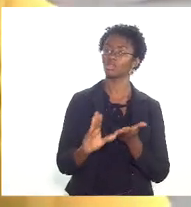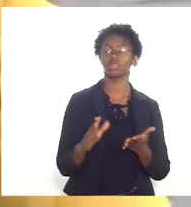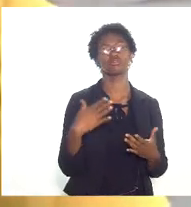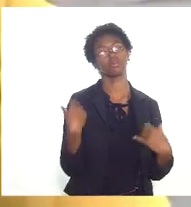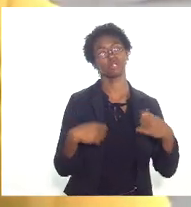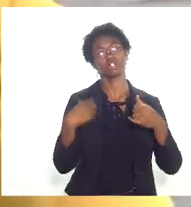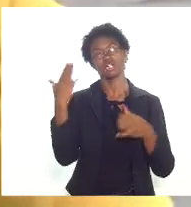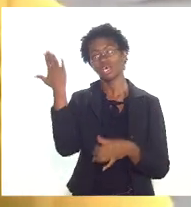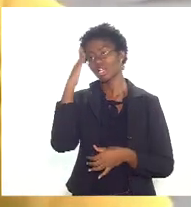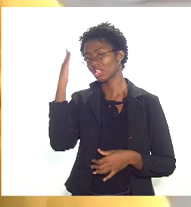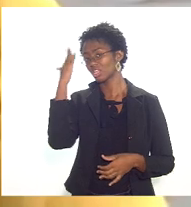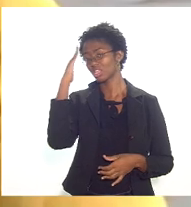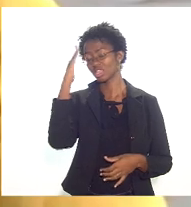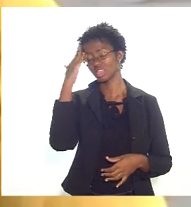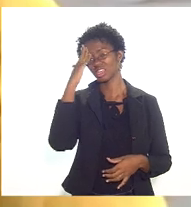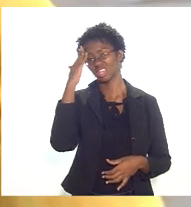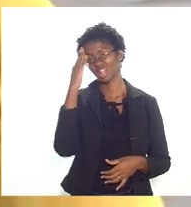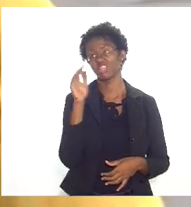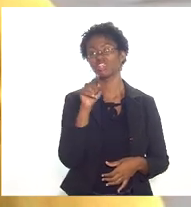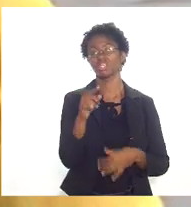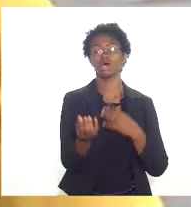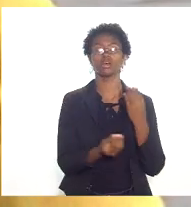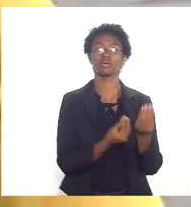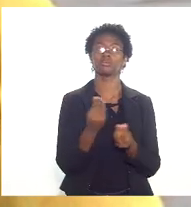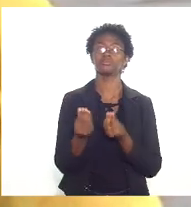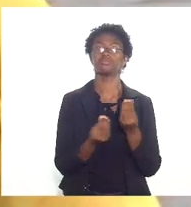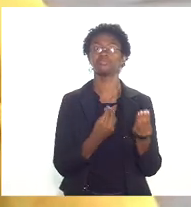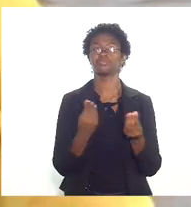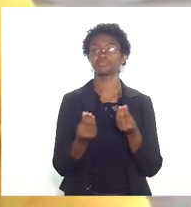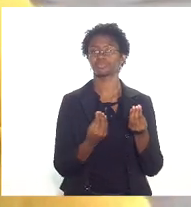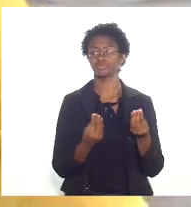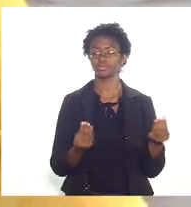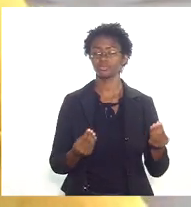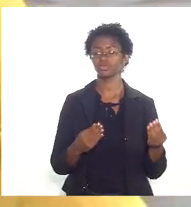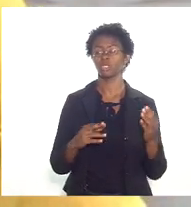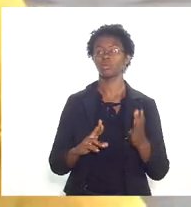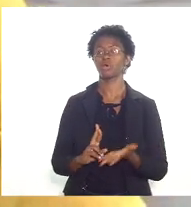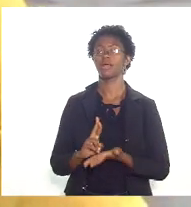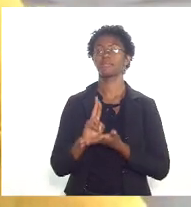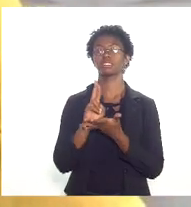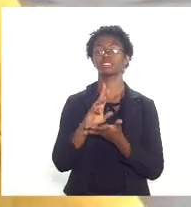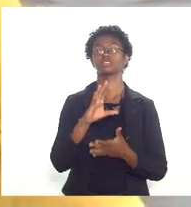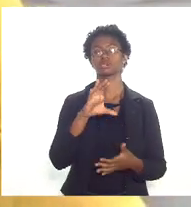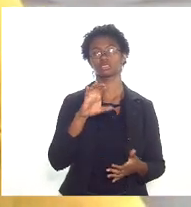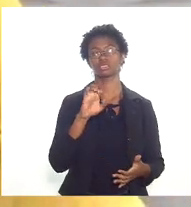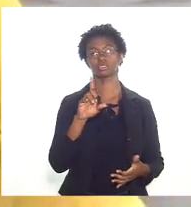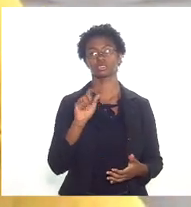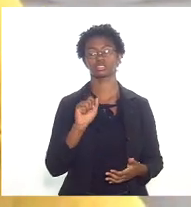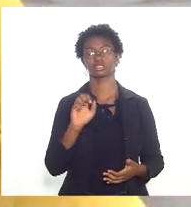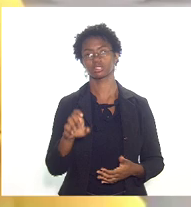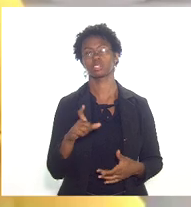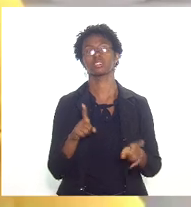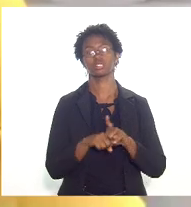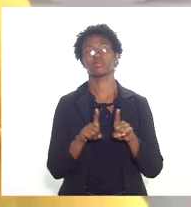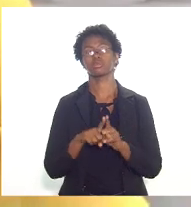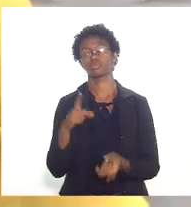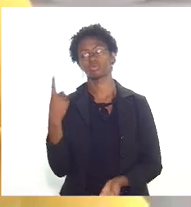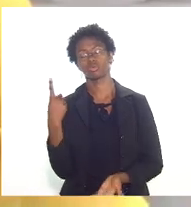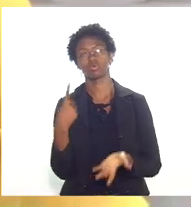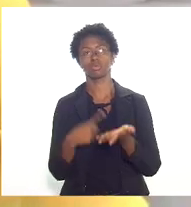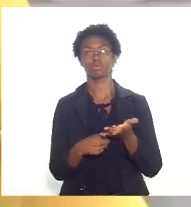por entender a magnitude Gui magnitude do que representa a Cedae do tamanho do seu compromisso